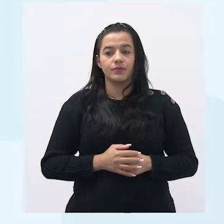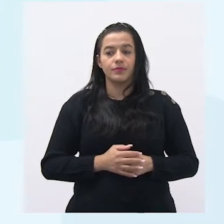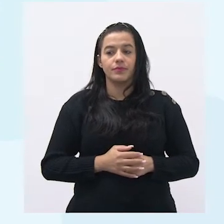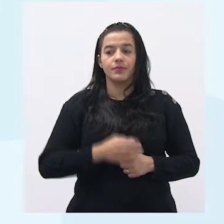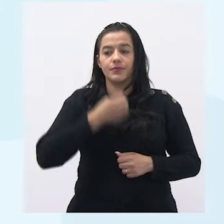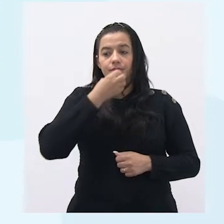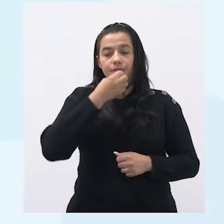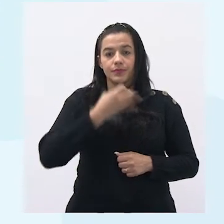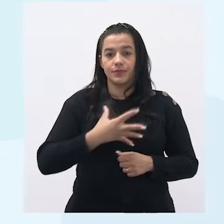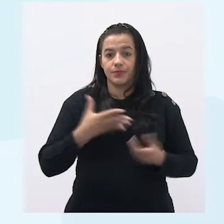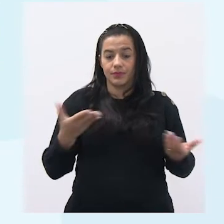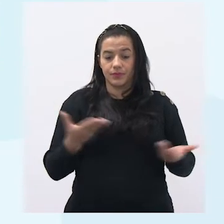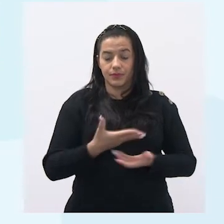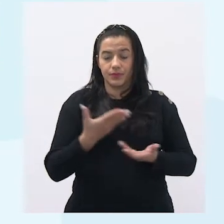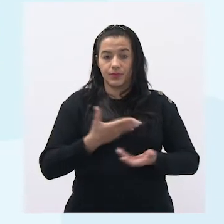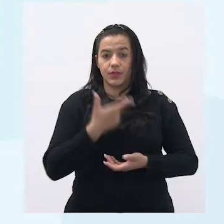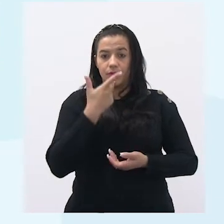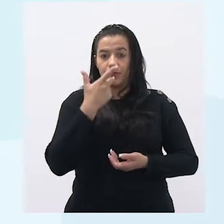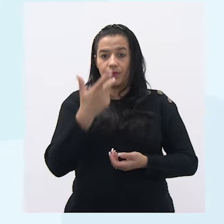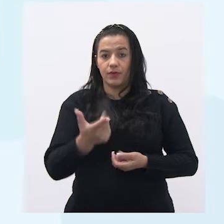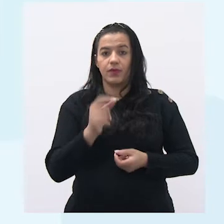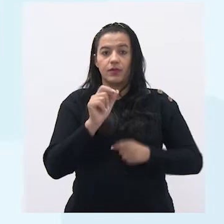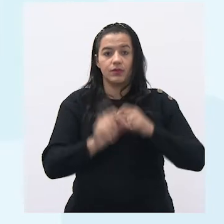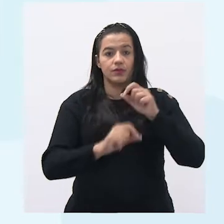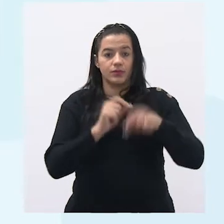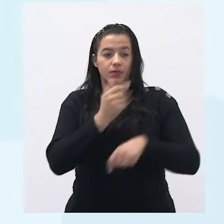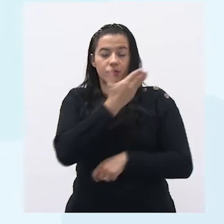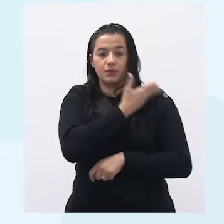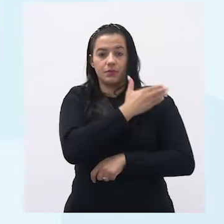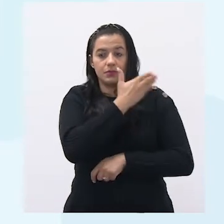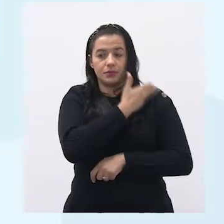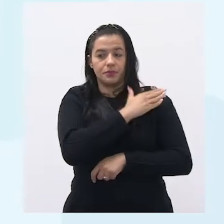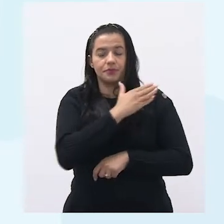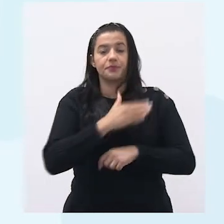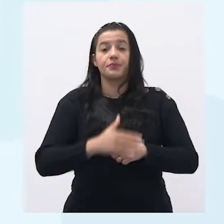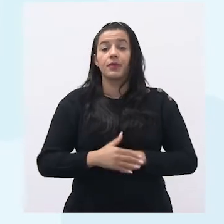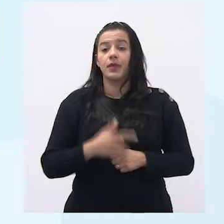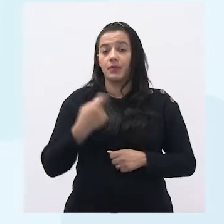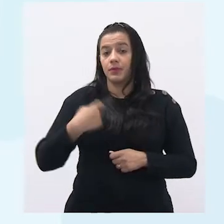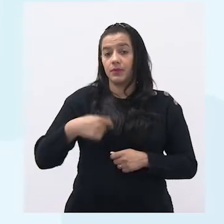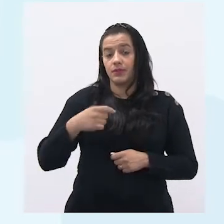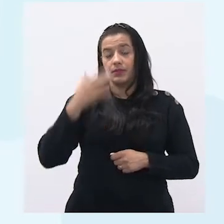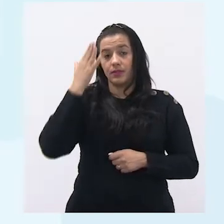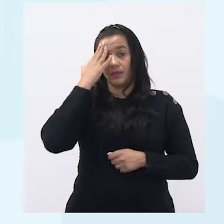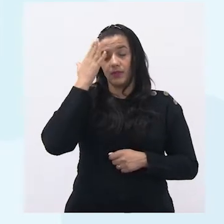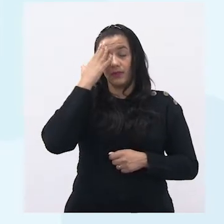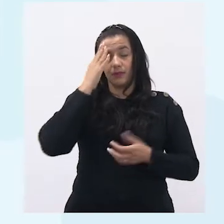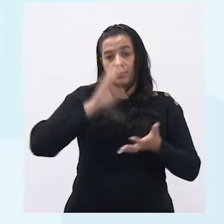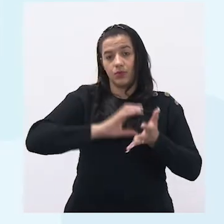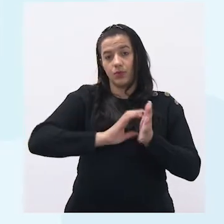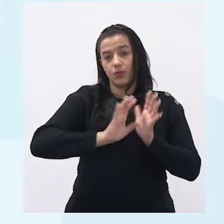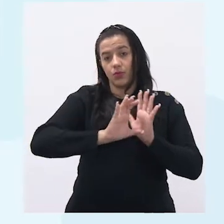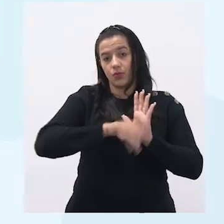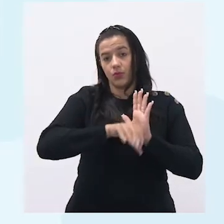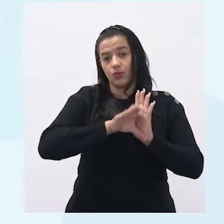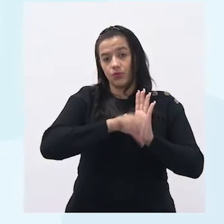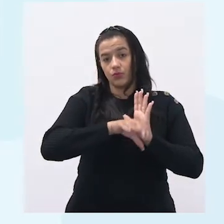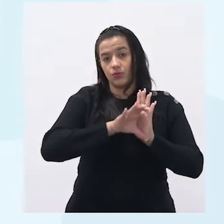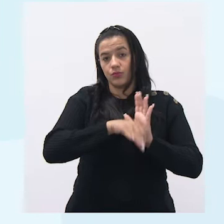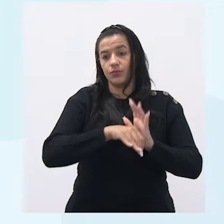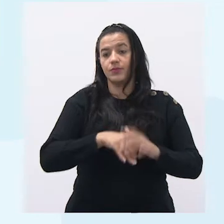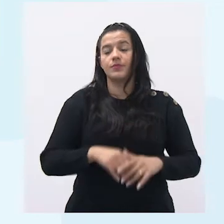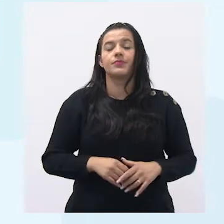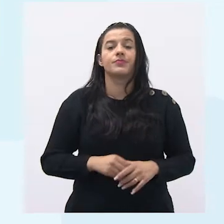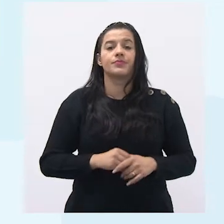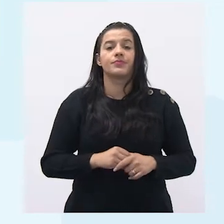Bom, então nós vamos falar de preconceito. Se a gente entender o conceito, o que é, né, conceito, né, e a